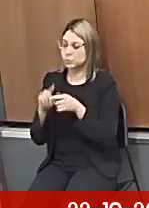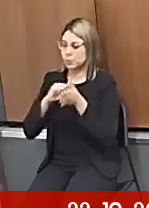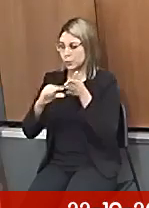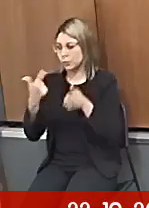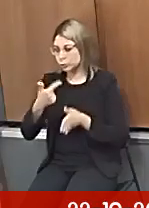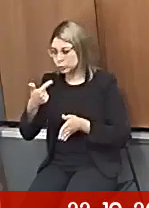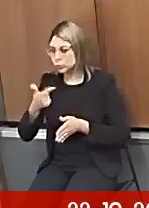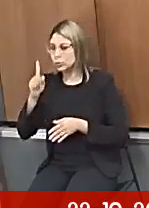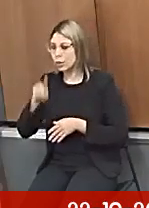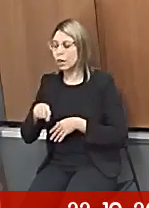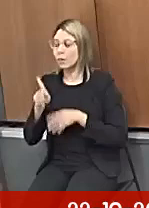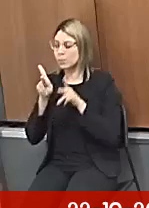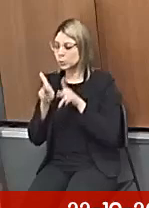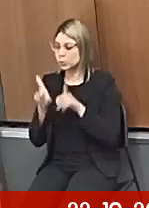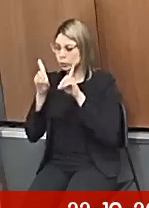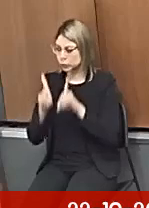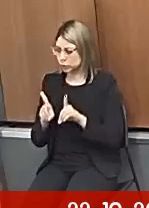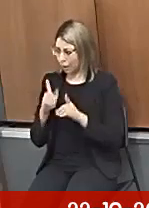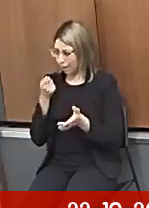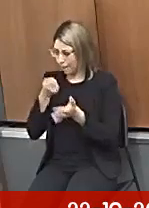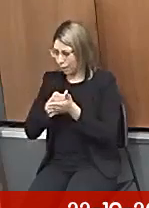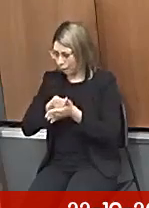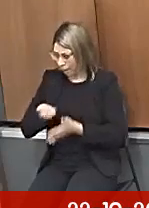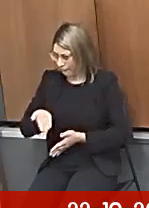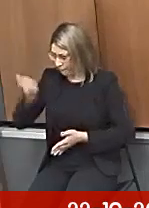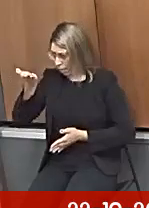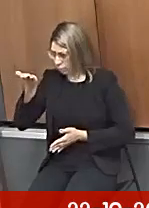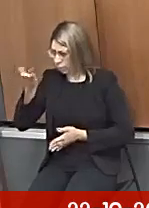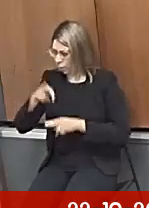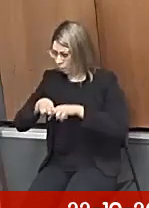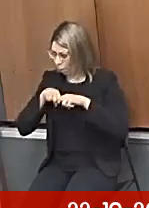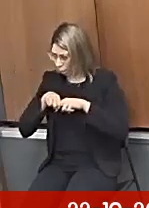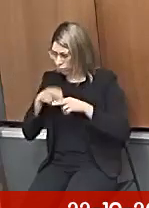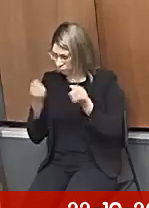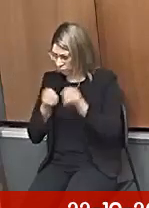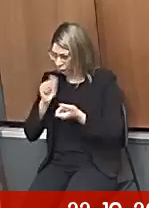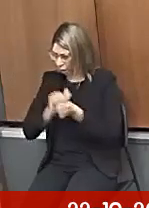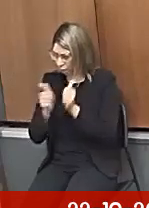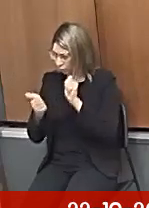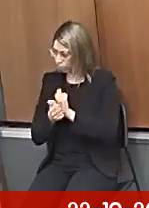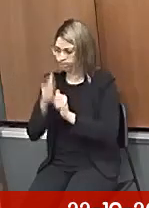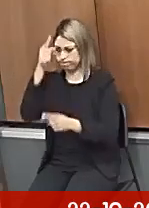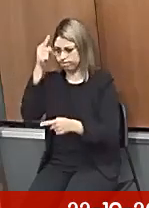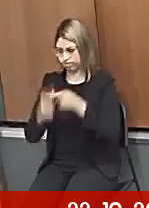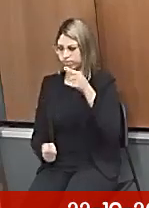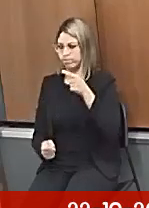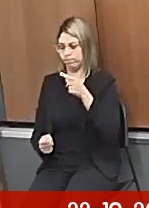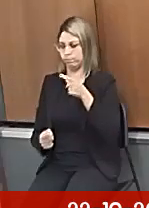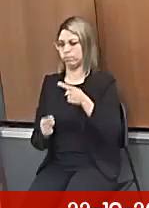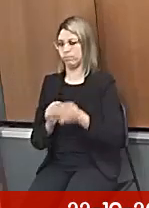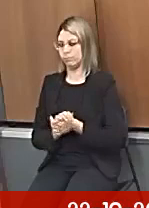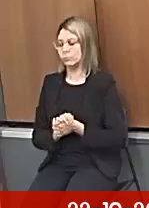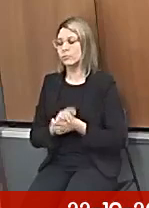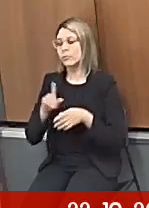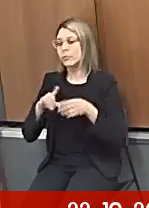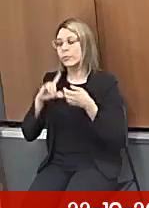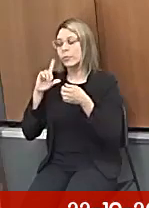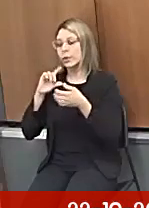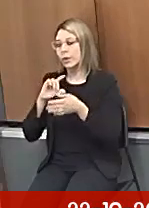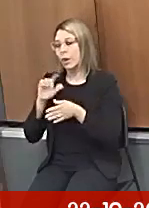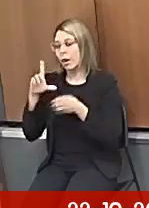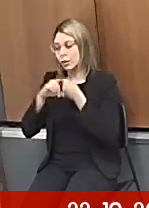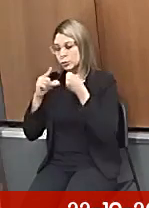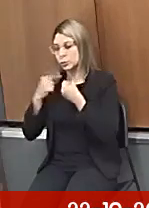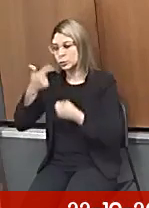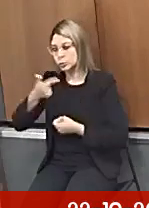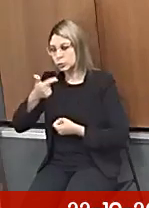pessoa com deficiência valor adicional pela utilização do veículo adaptado de que se trata o caput. Artigo 2º, a